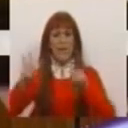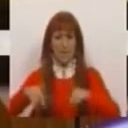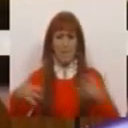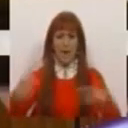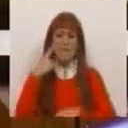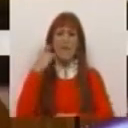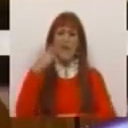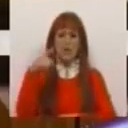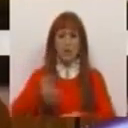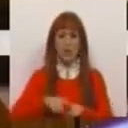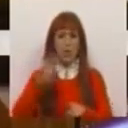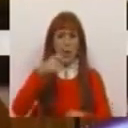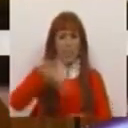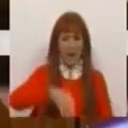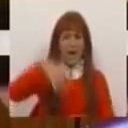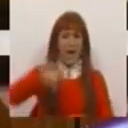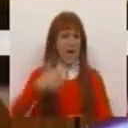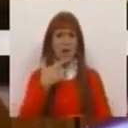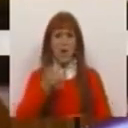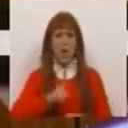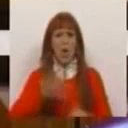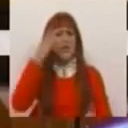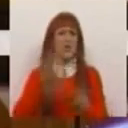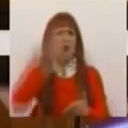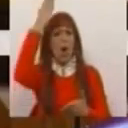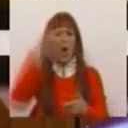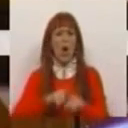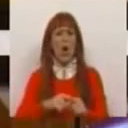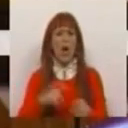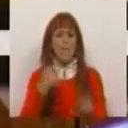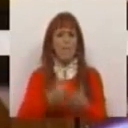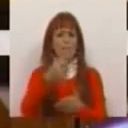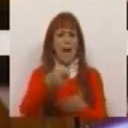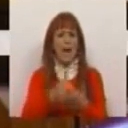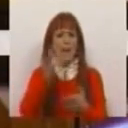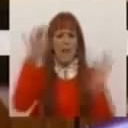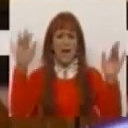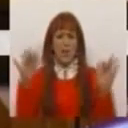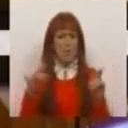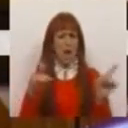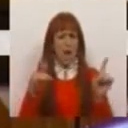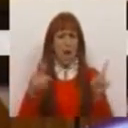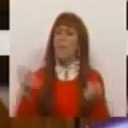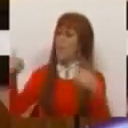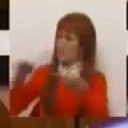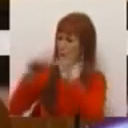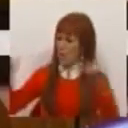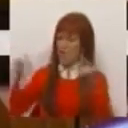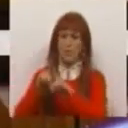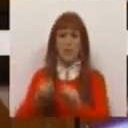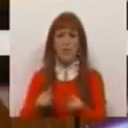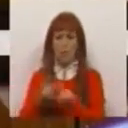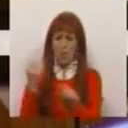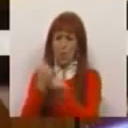também verificadas no EPE não foram só ao nível da propina, da redução, mas também ao nível